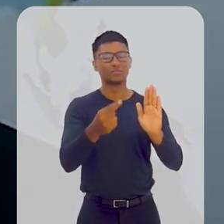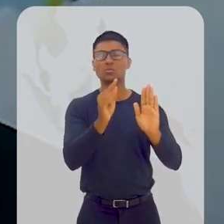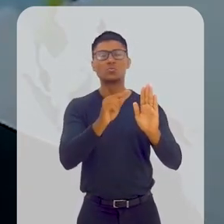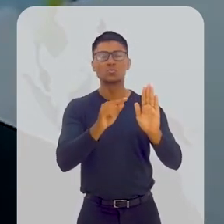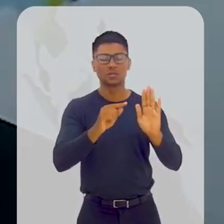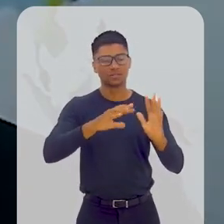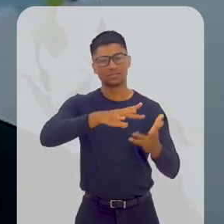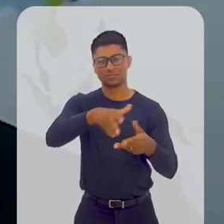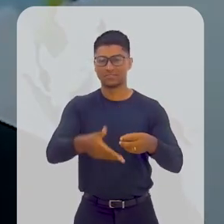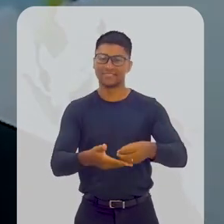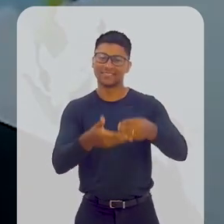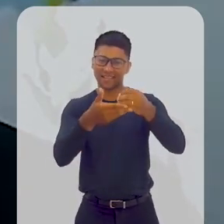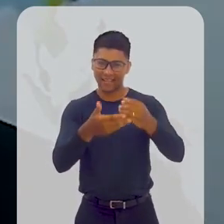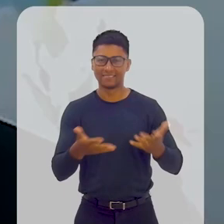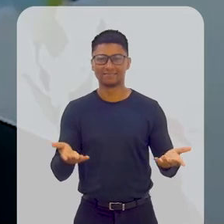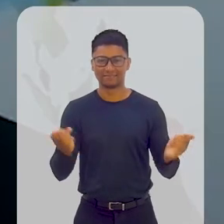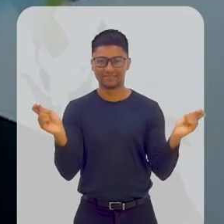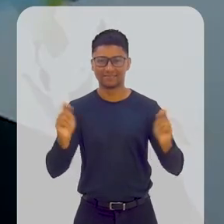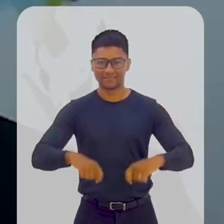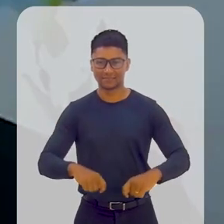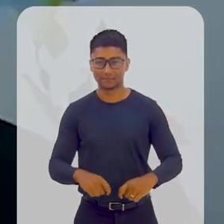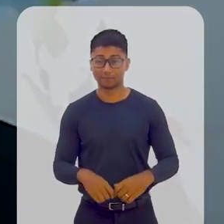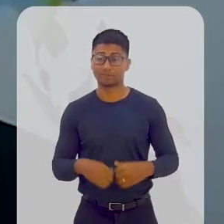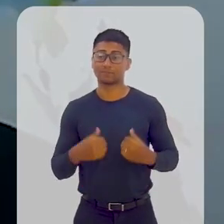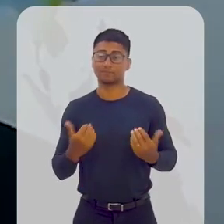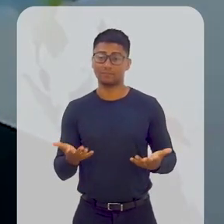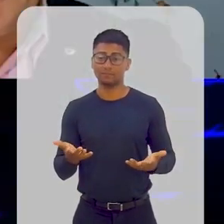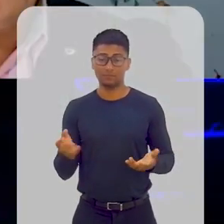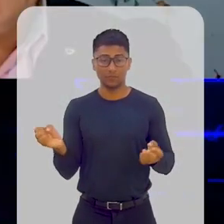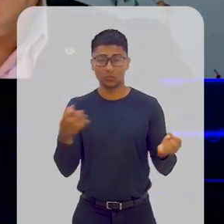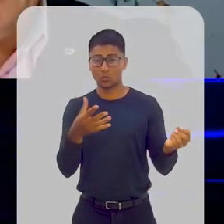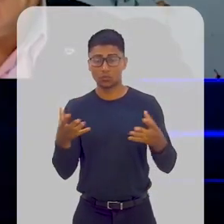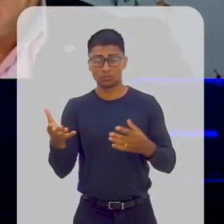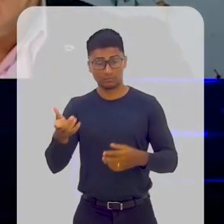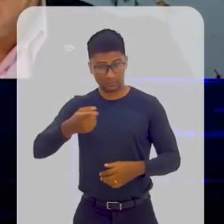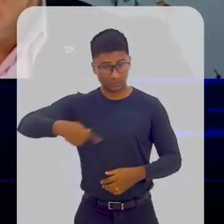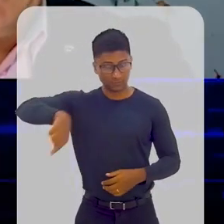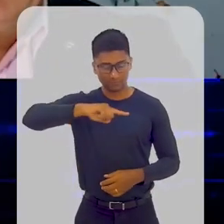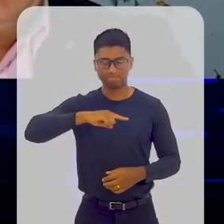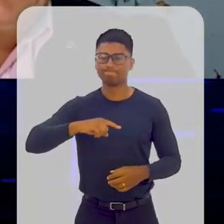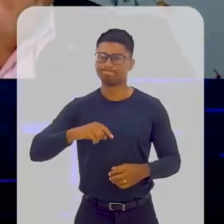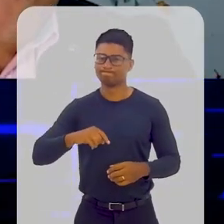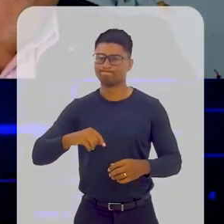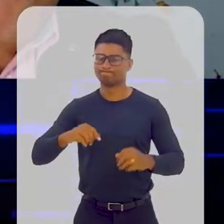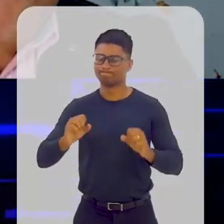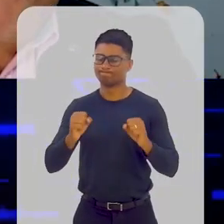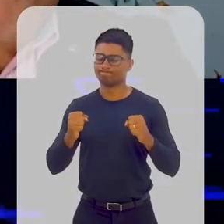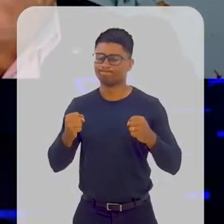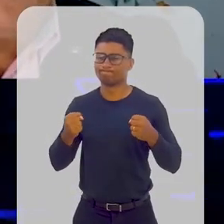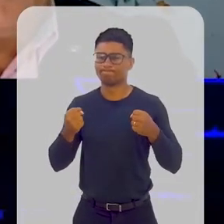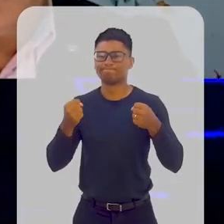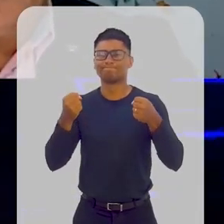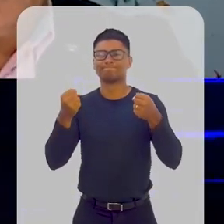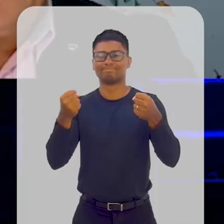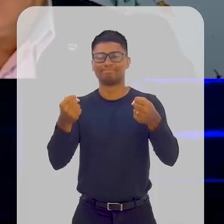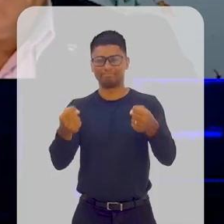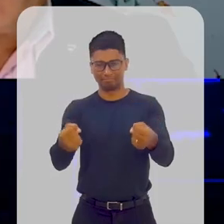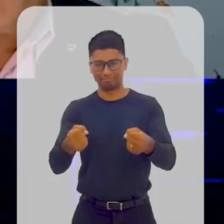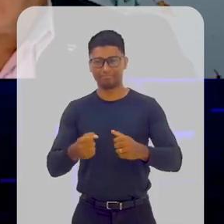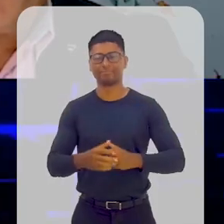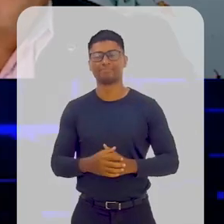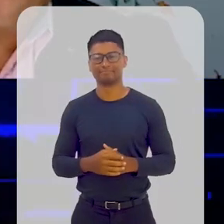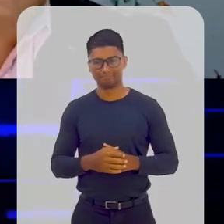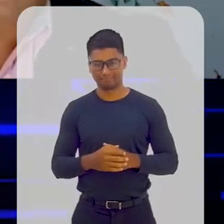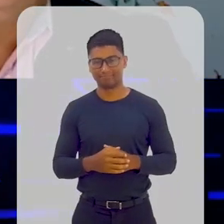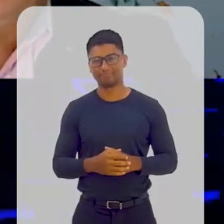sustentáveis e inovadoras. Então, são inovações que nós estamos aí, né, colocando,